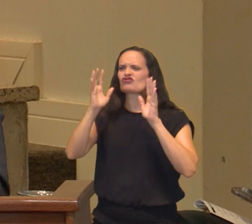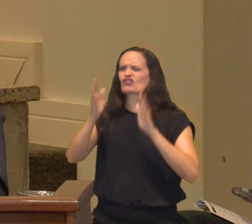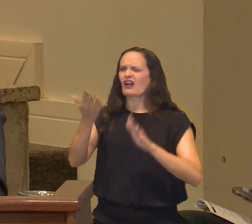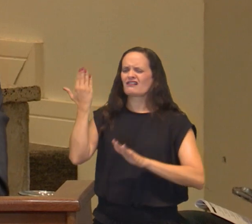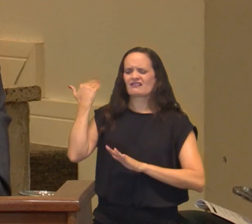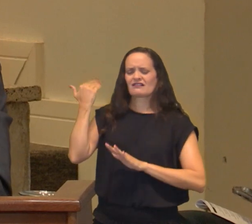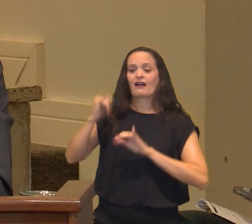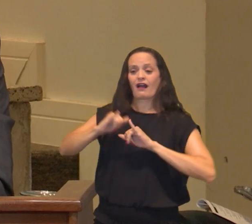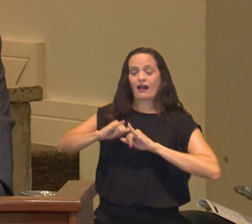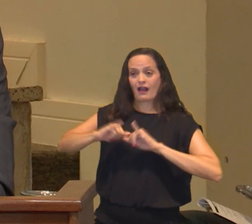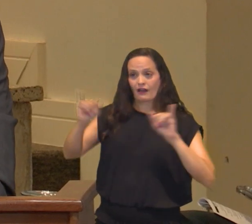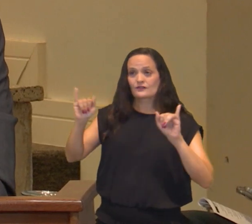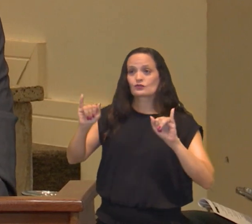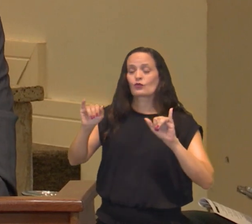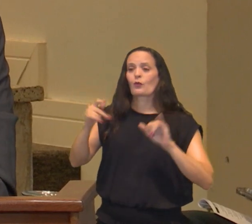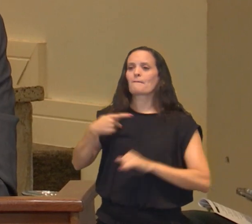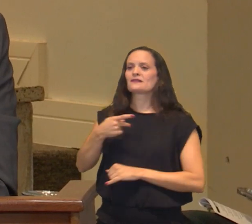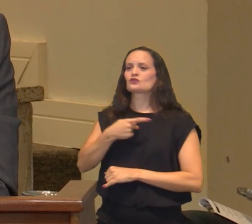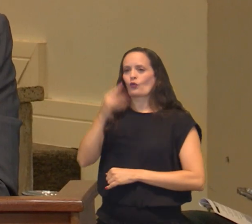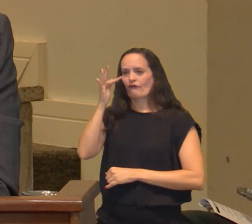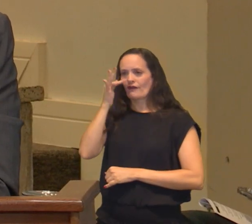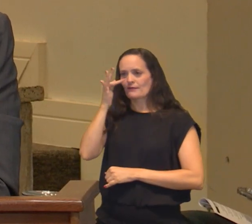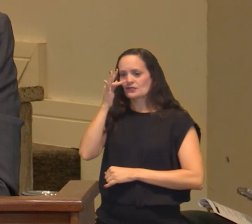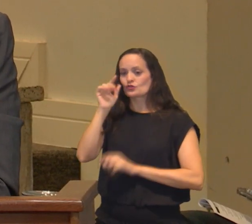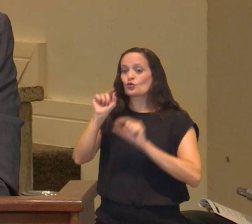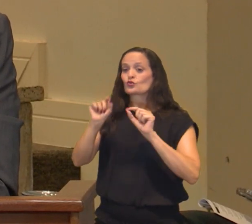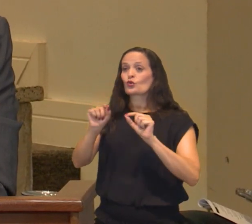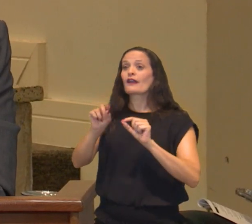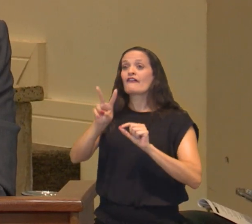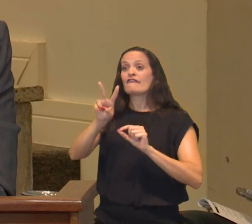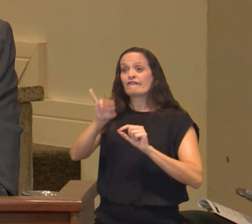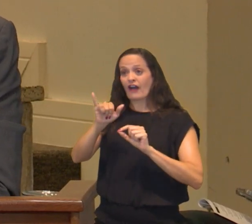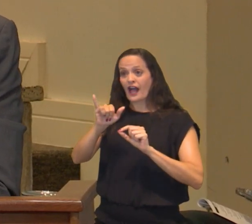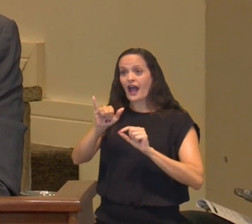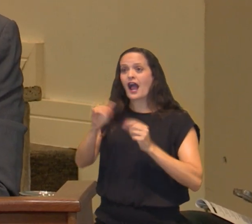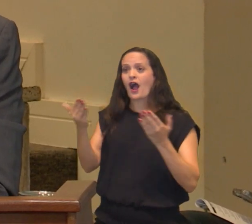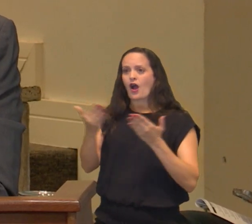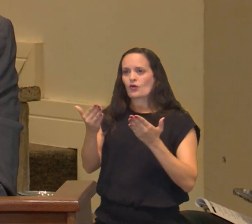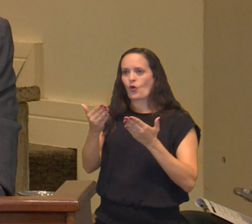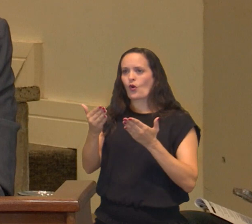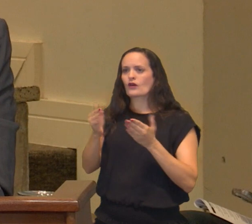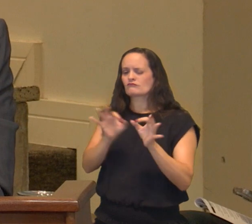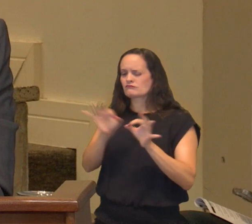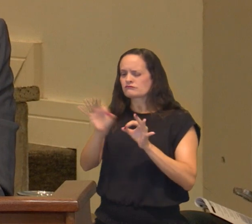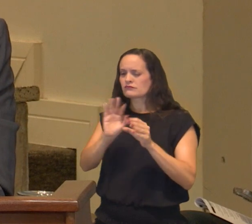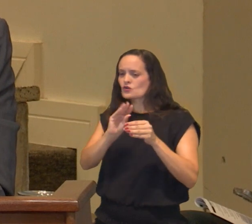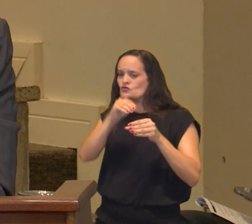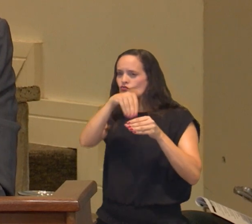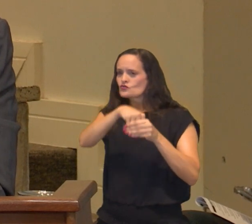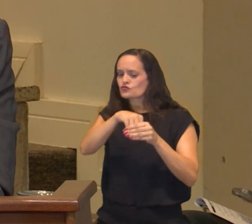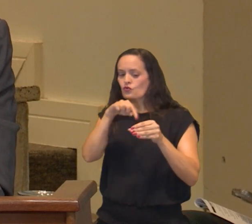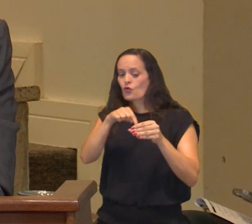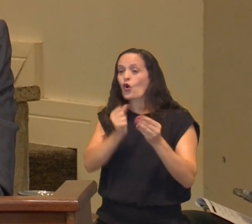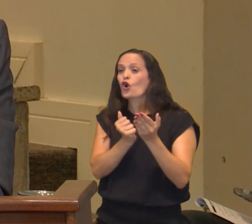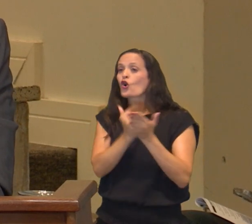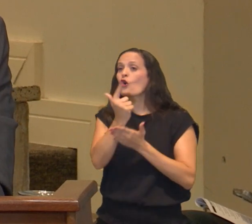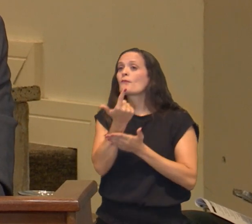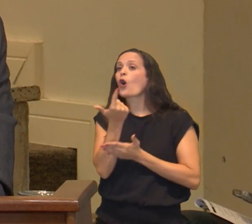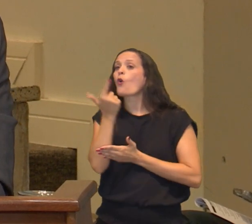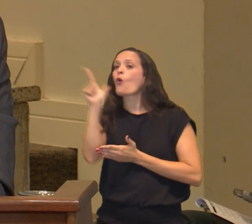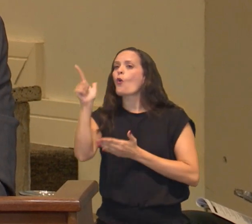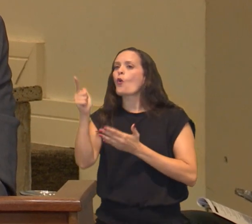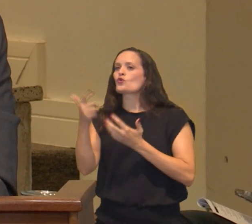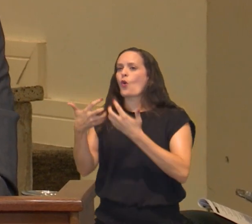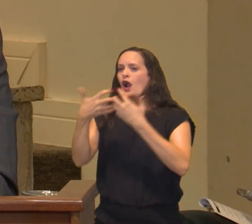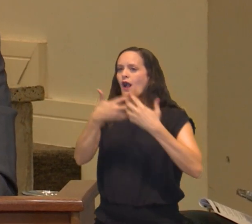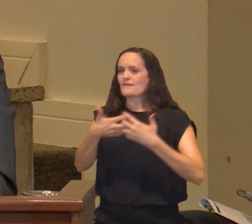próximo passado pelo pastor Fabrício, que nós estaremos iniciando uma campanha para a compra da segunda carreta missionária.